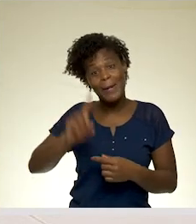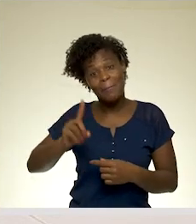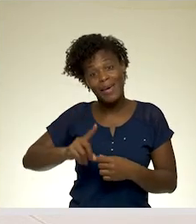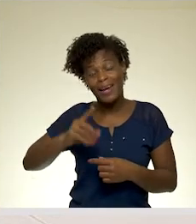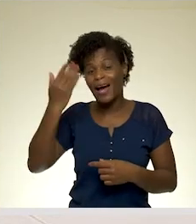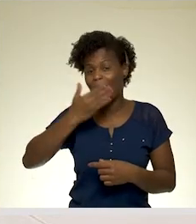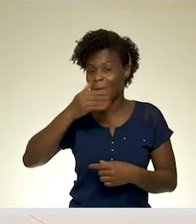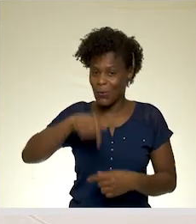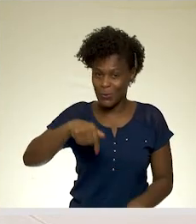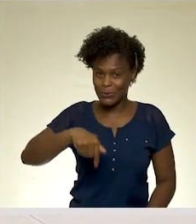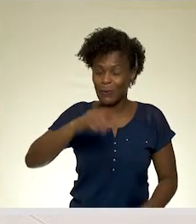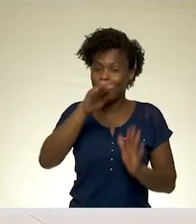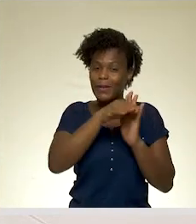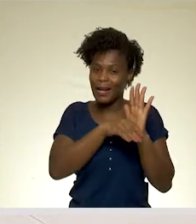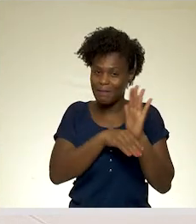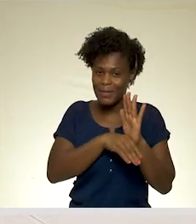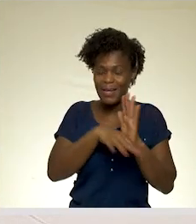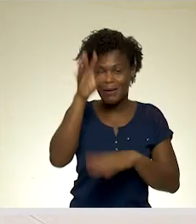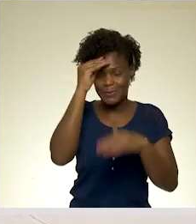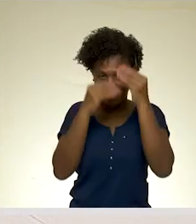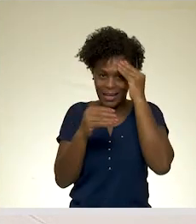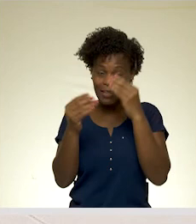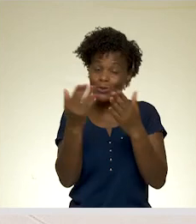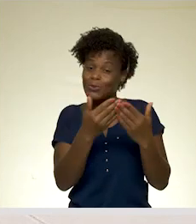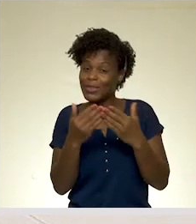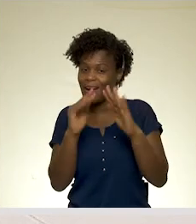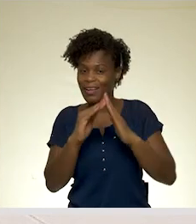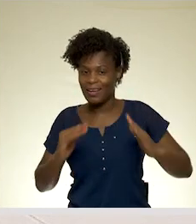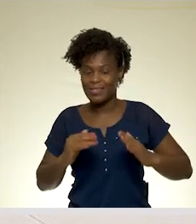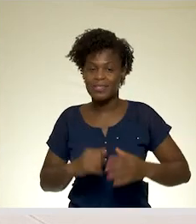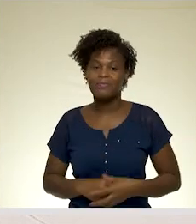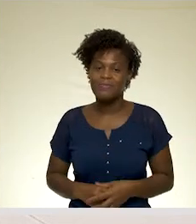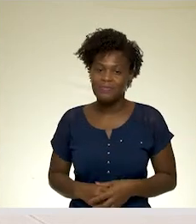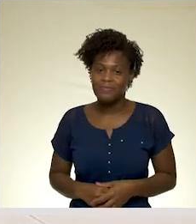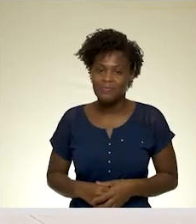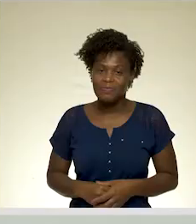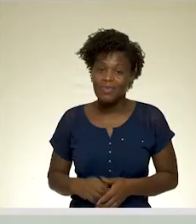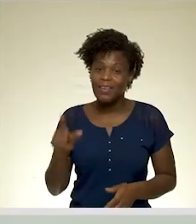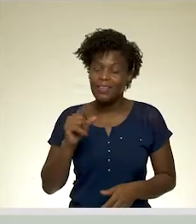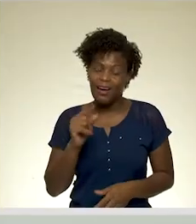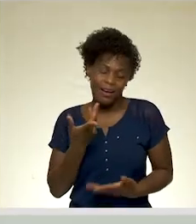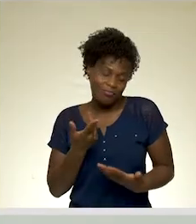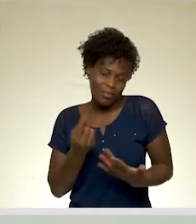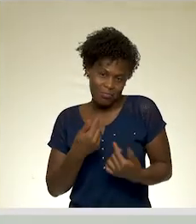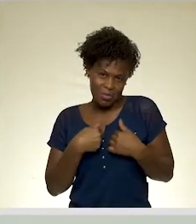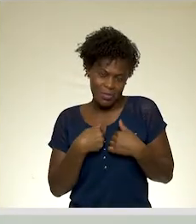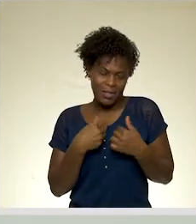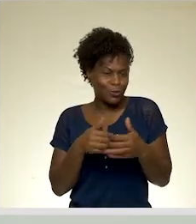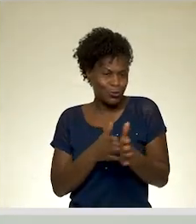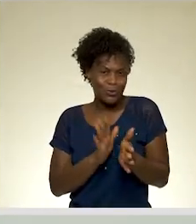primeira aula no programa Aprender e Estudar em Casa. Da minha parte é